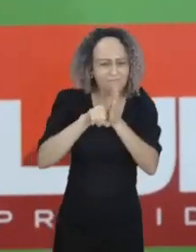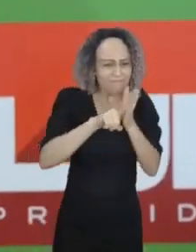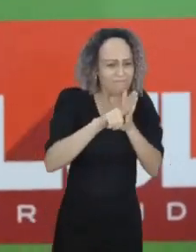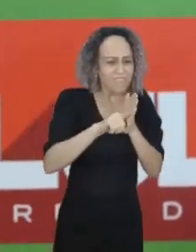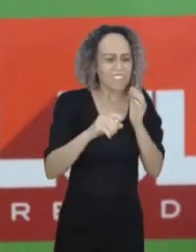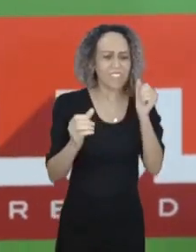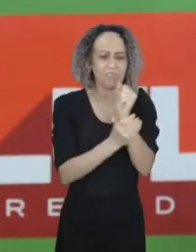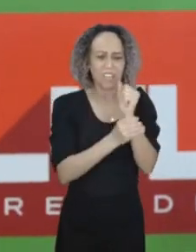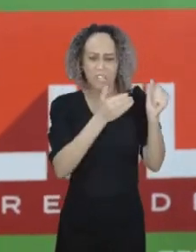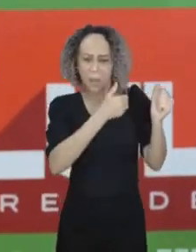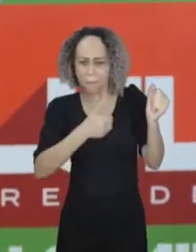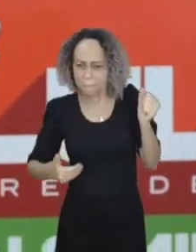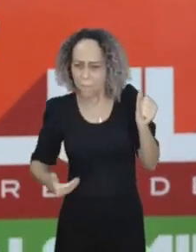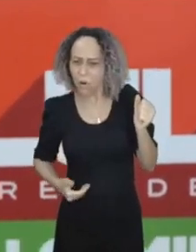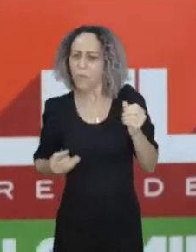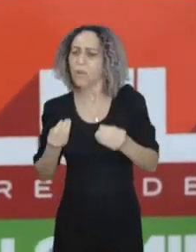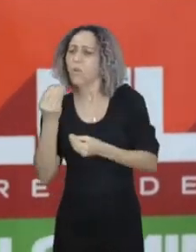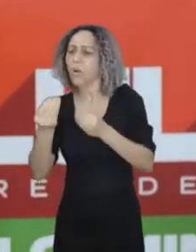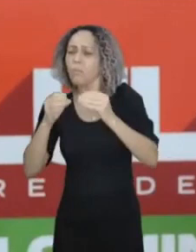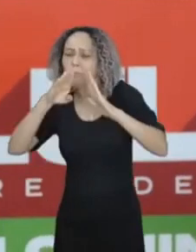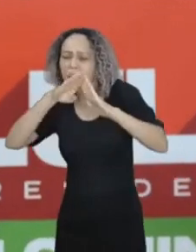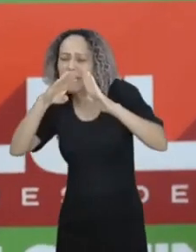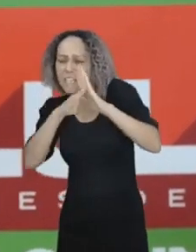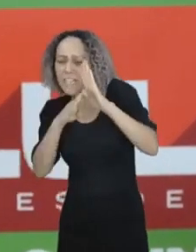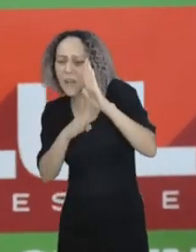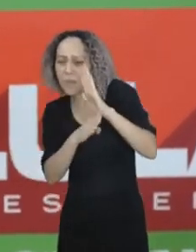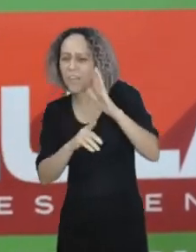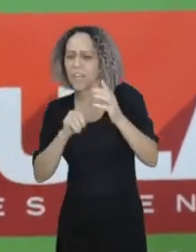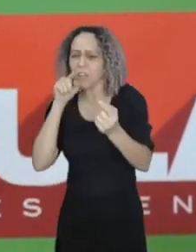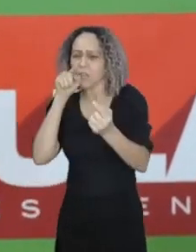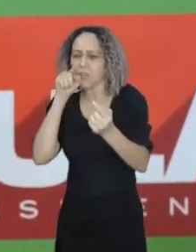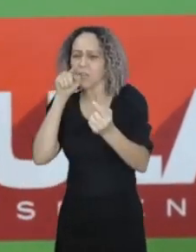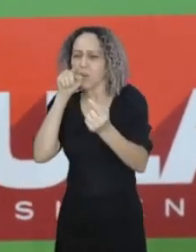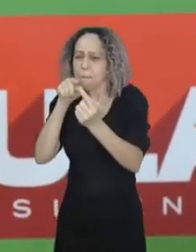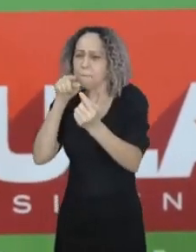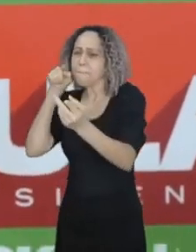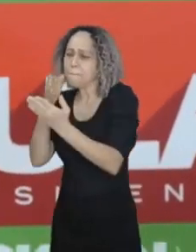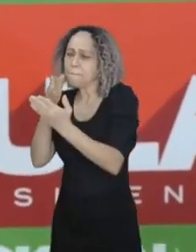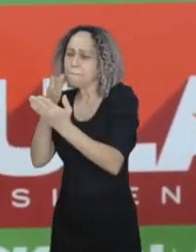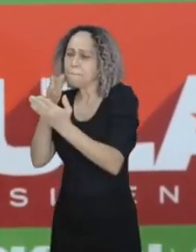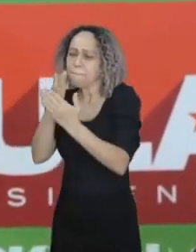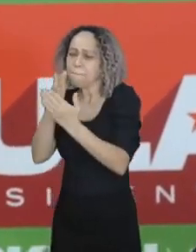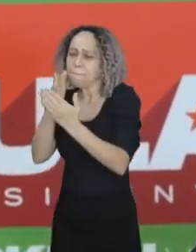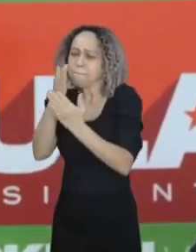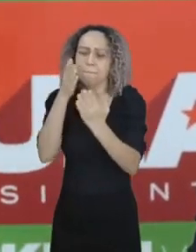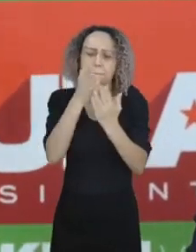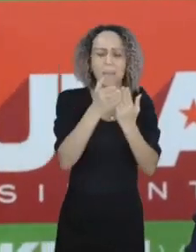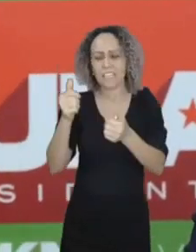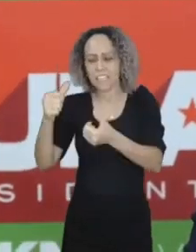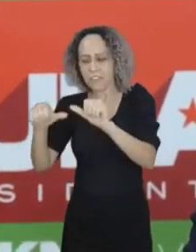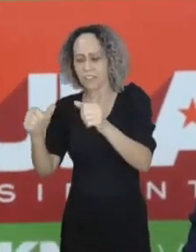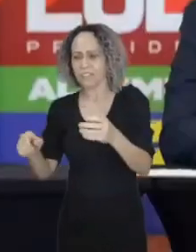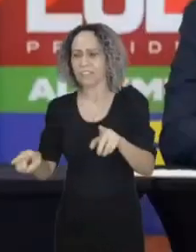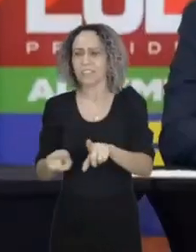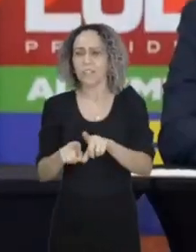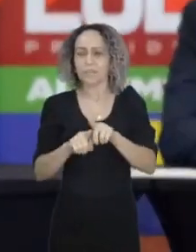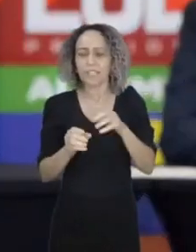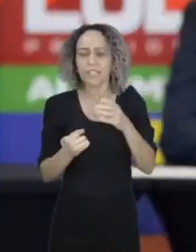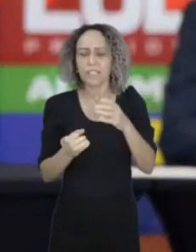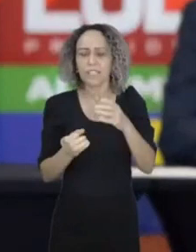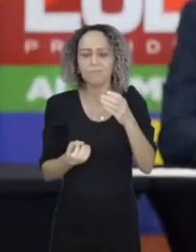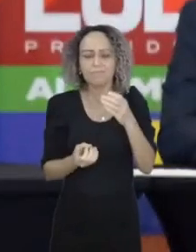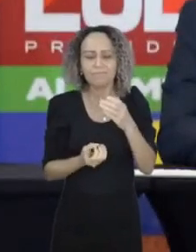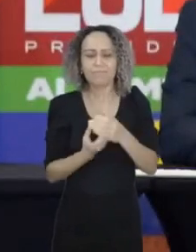e avaliações A retomada do estatuto do desarmamento aprovado no progressivo que vocês